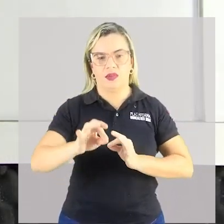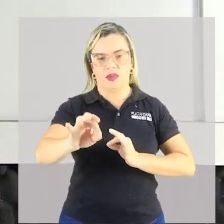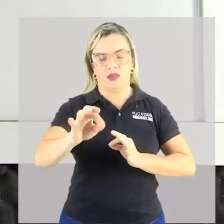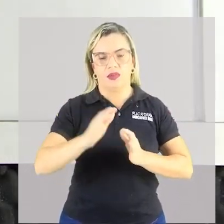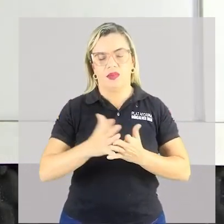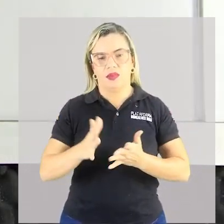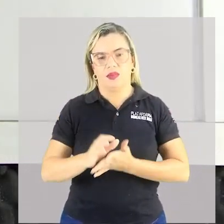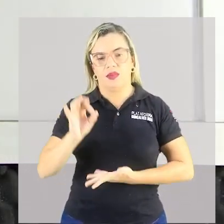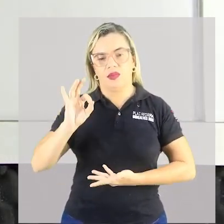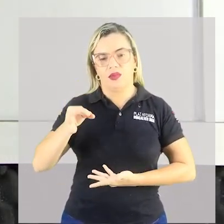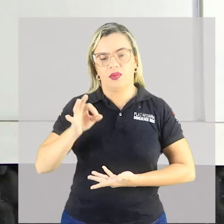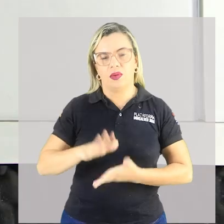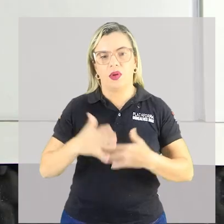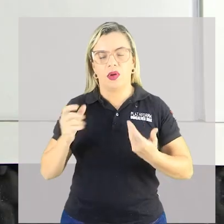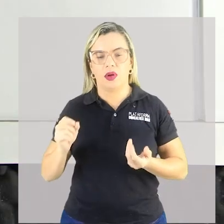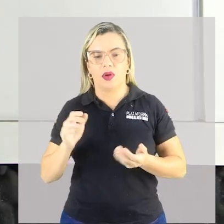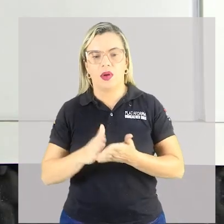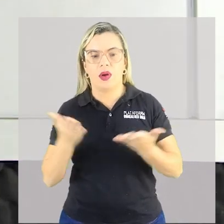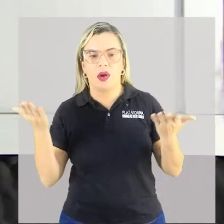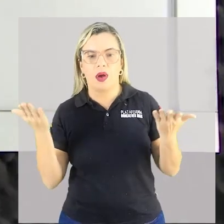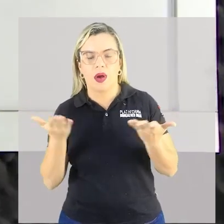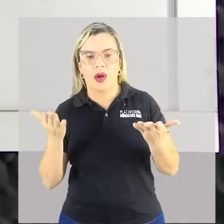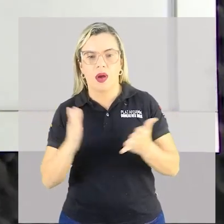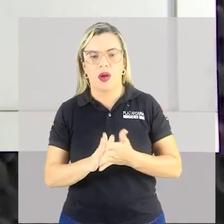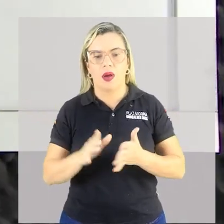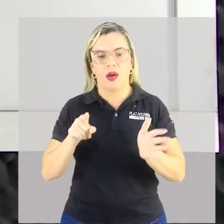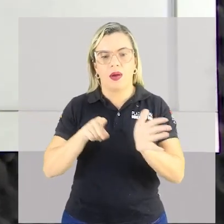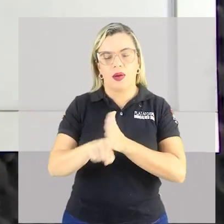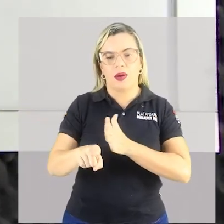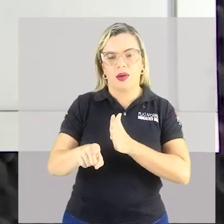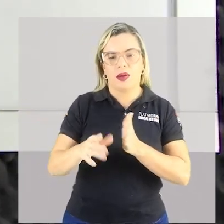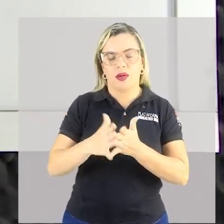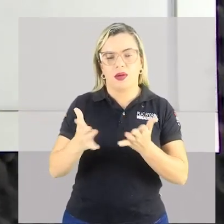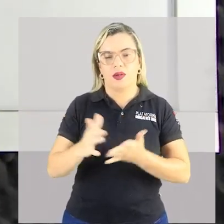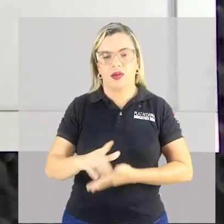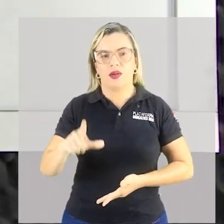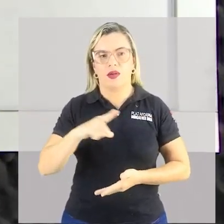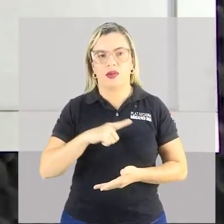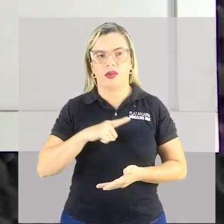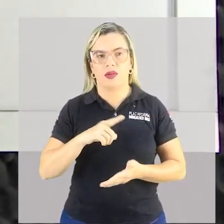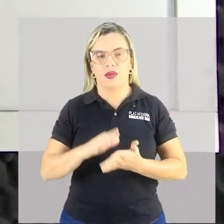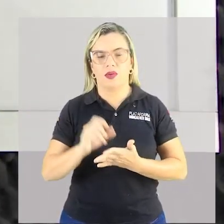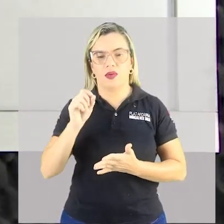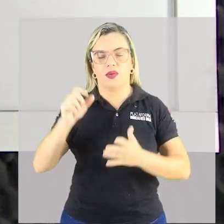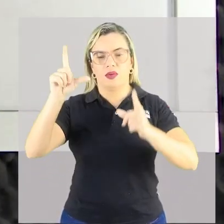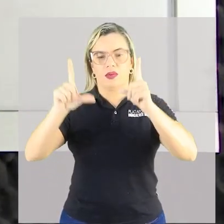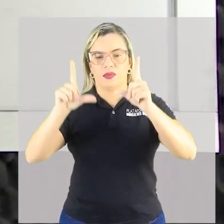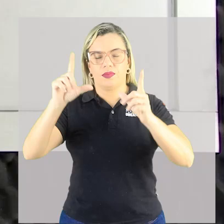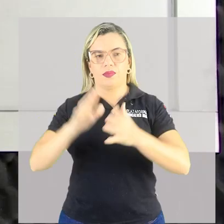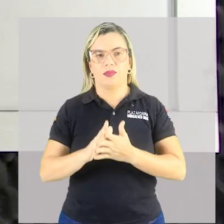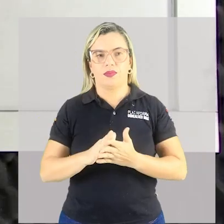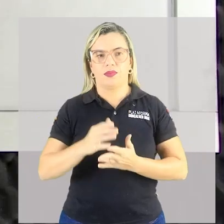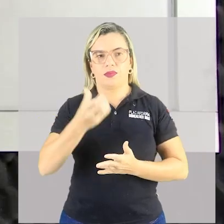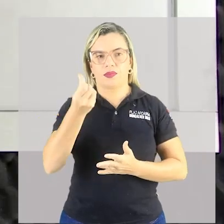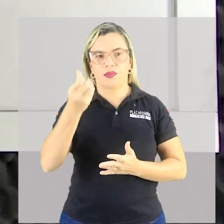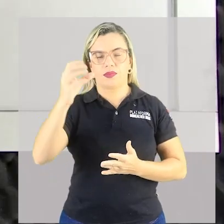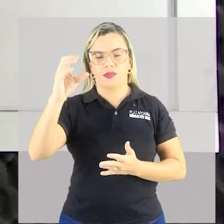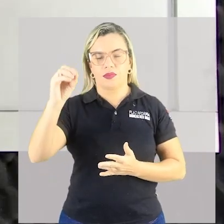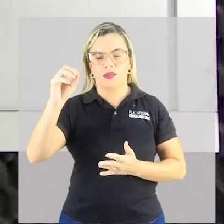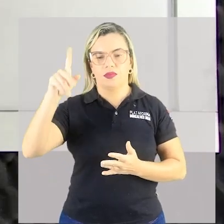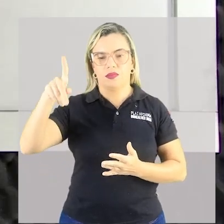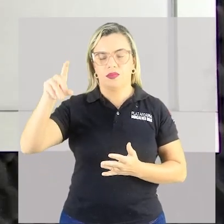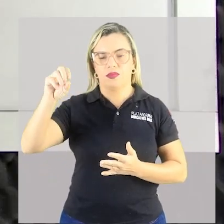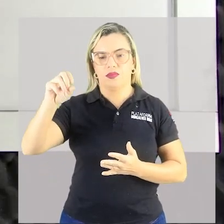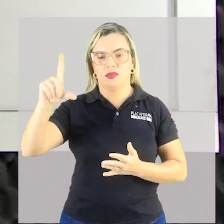distância da televisão. Agora a pergunta é o seguinte, e se você tiver uma televisão de 60